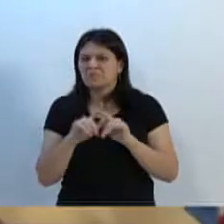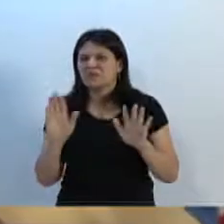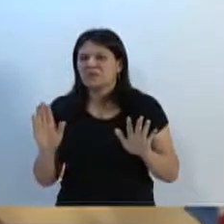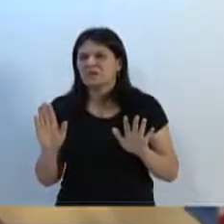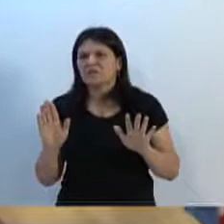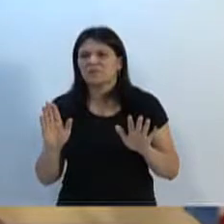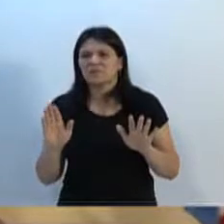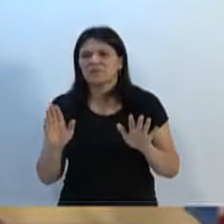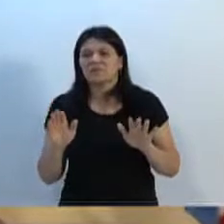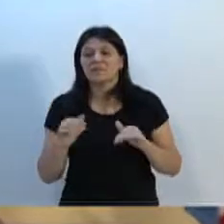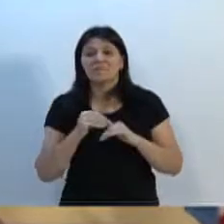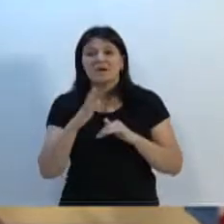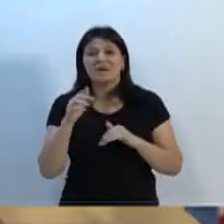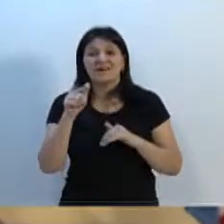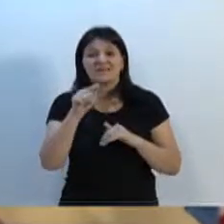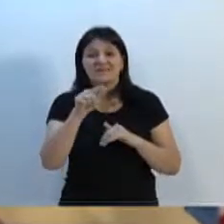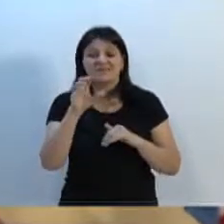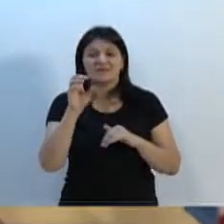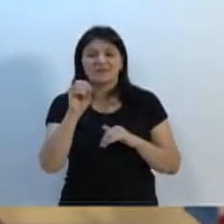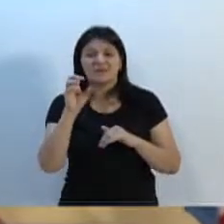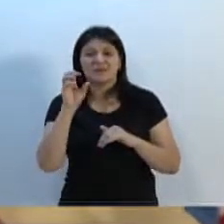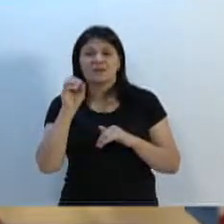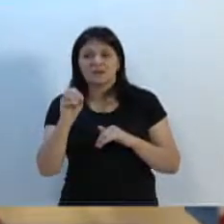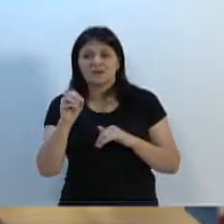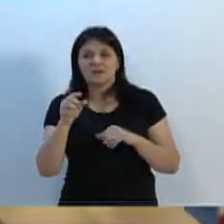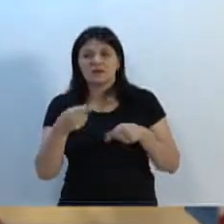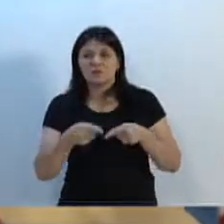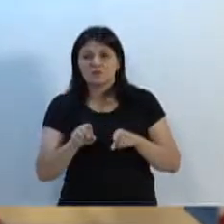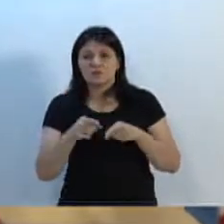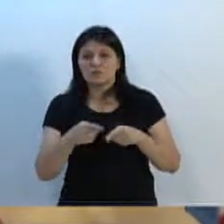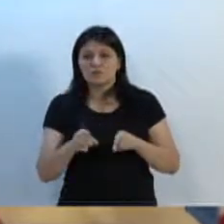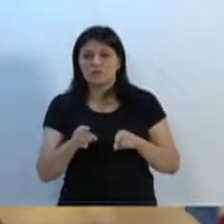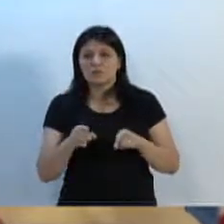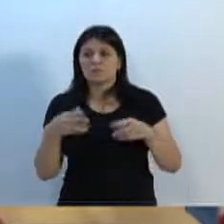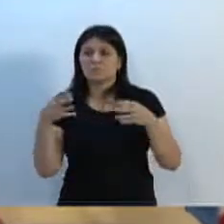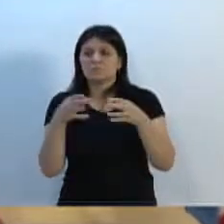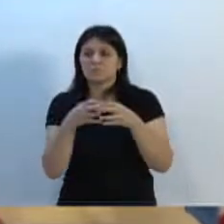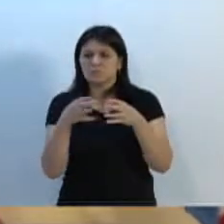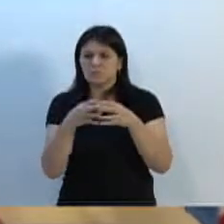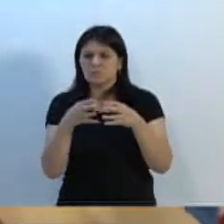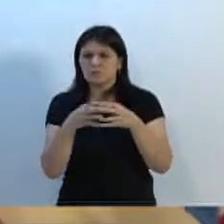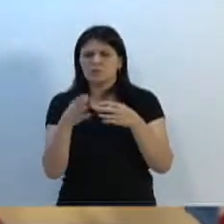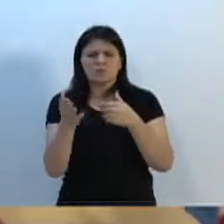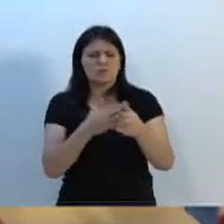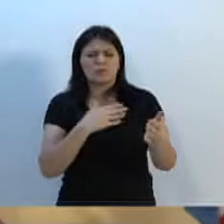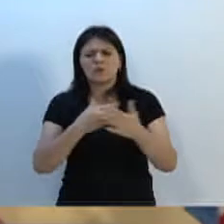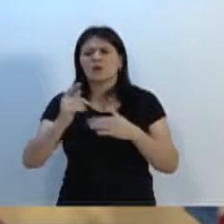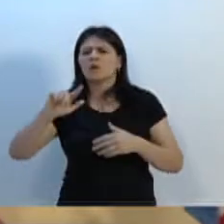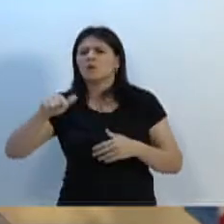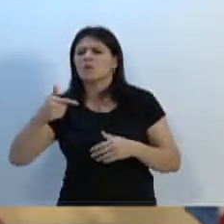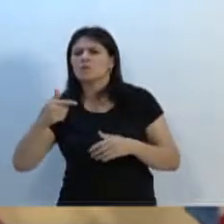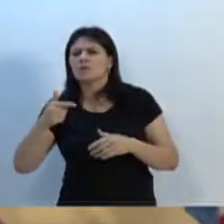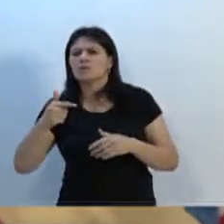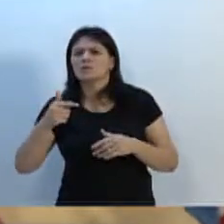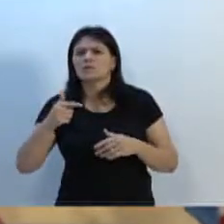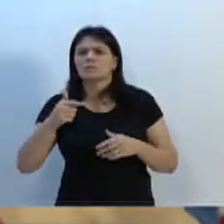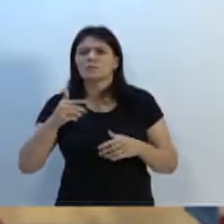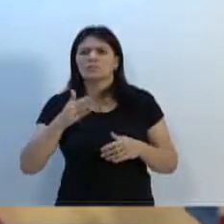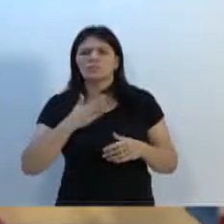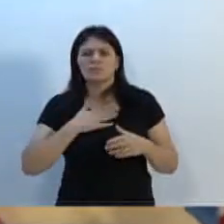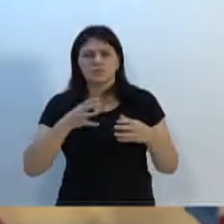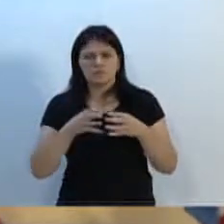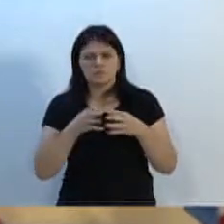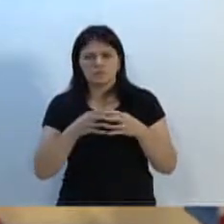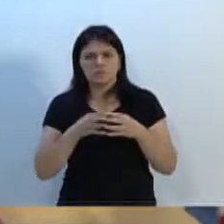Venderam mais de 700 churrascos. É uma patota como qualquer uma outra. E, aliás, a nossa patota lá do nosso futebol, vou